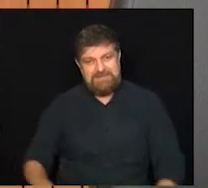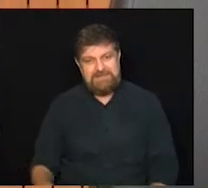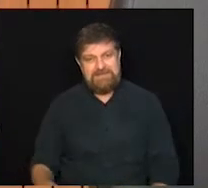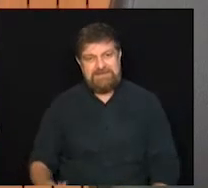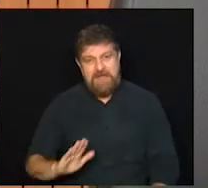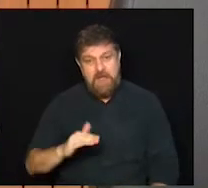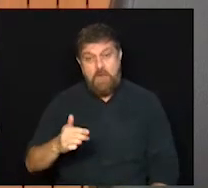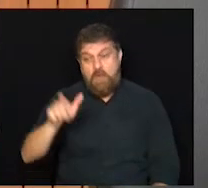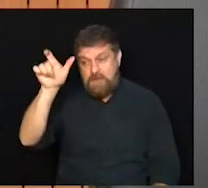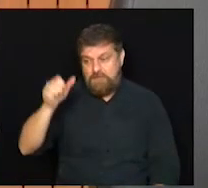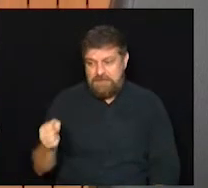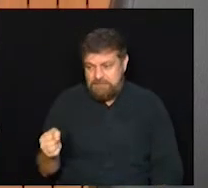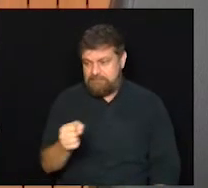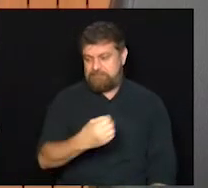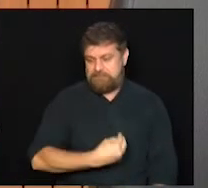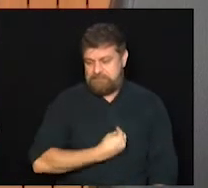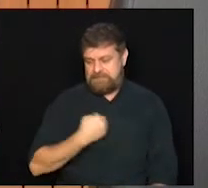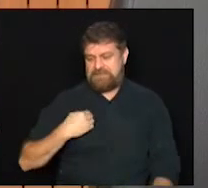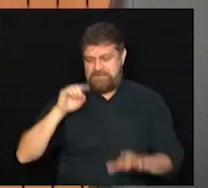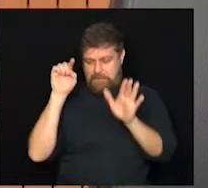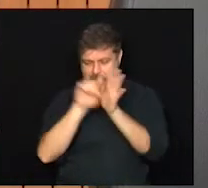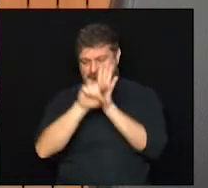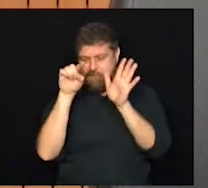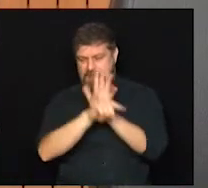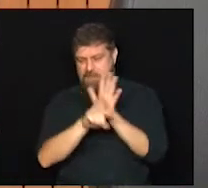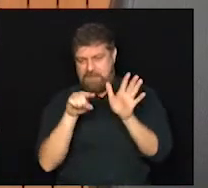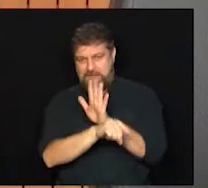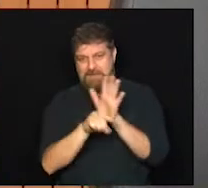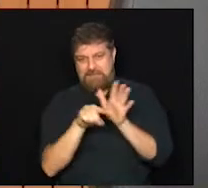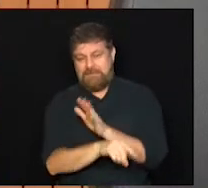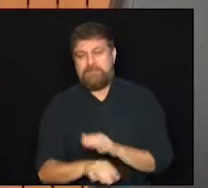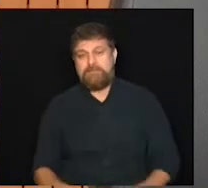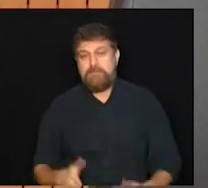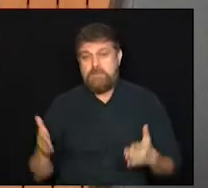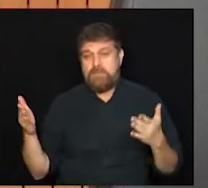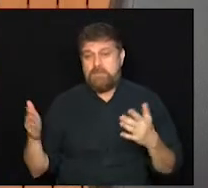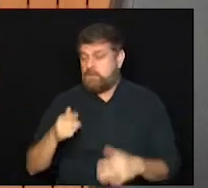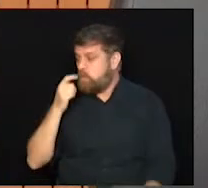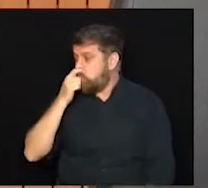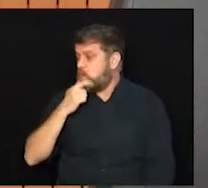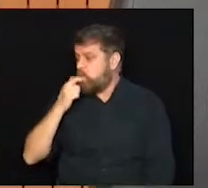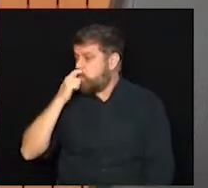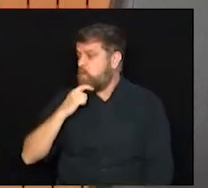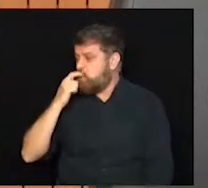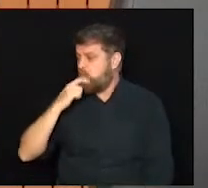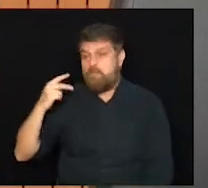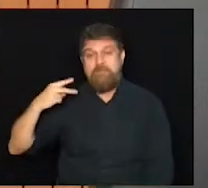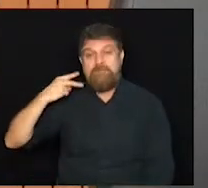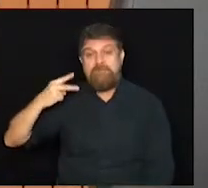estiver aqui. Eu passo para o vereador Marrom Cunha agora. Vereador.